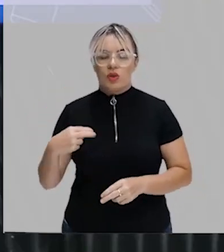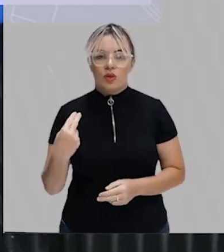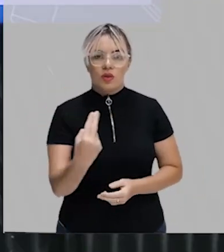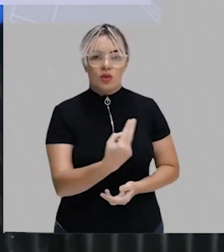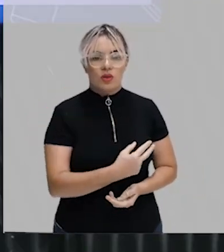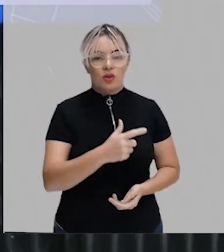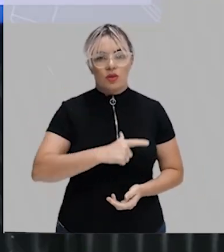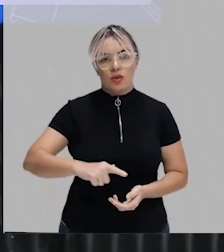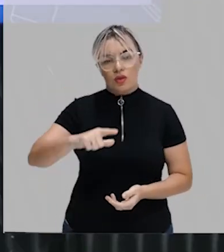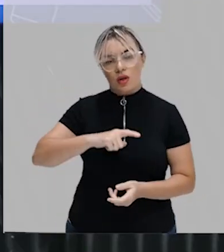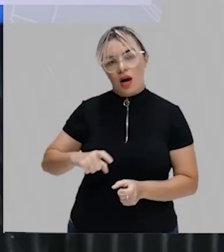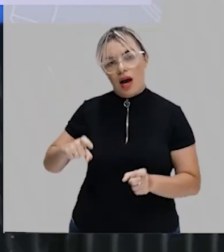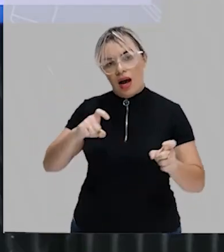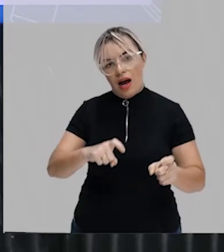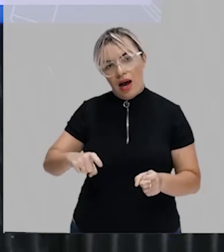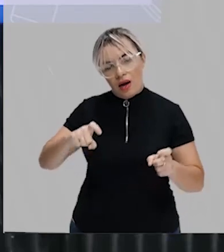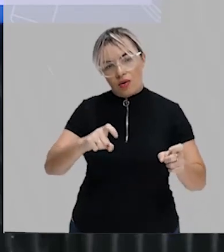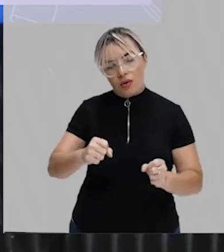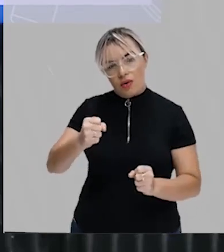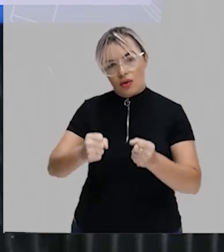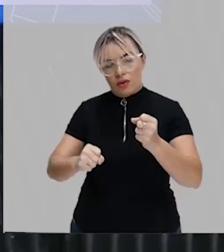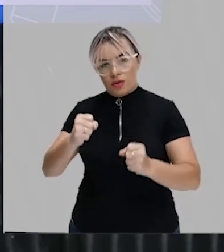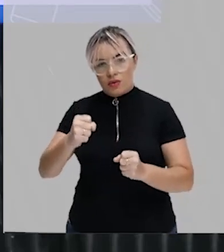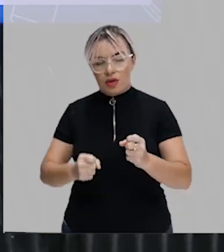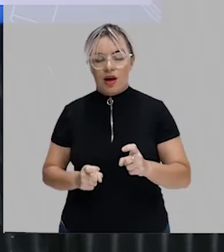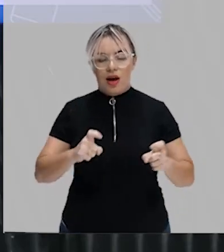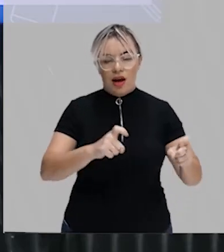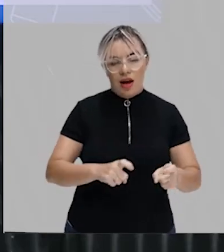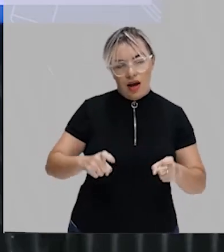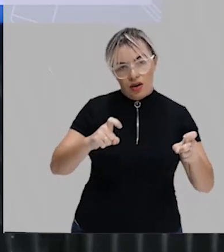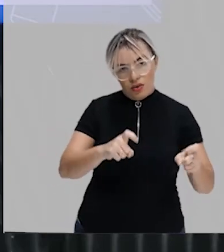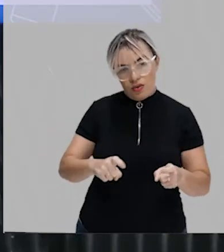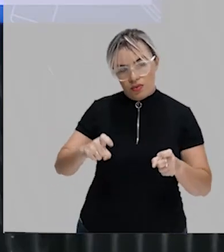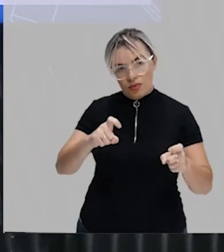de agroindústria, agromanufatura.